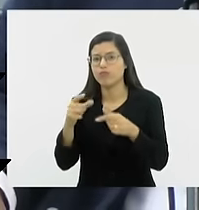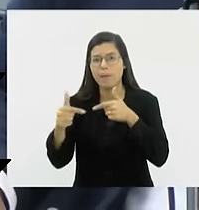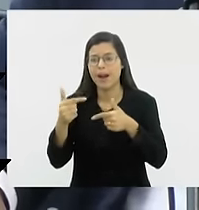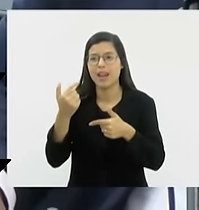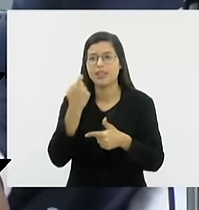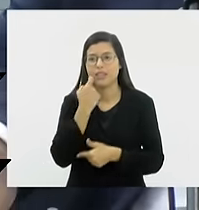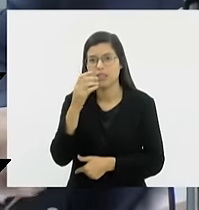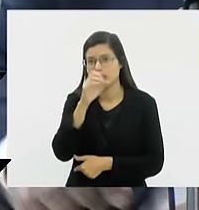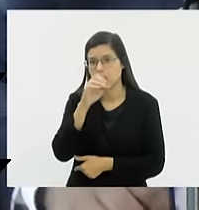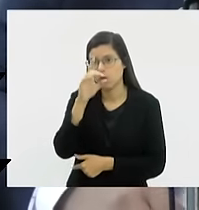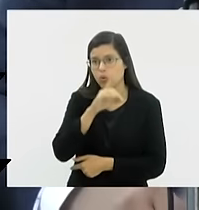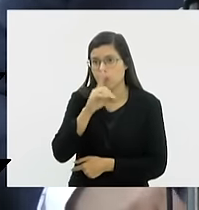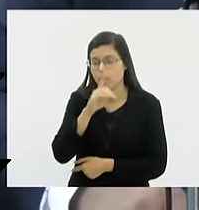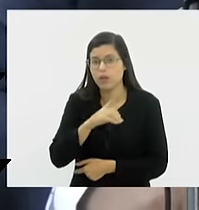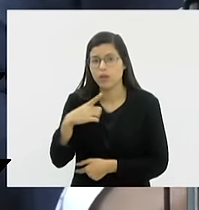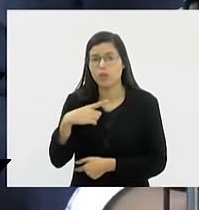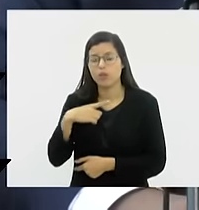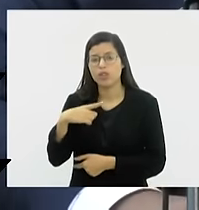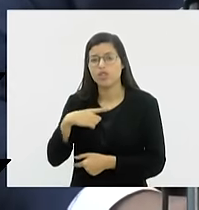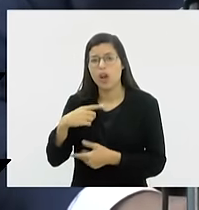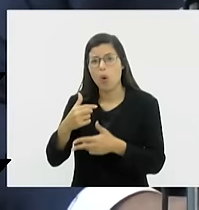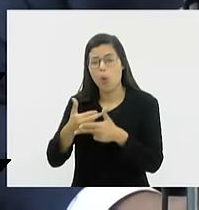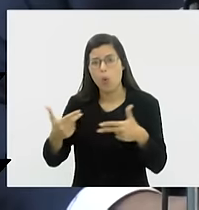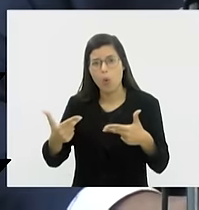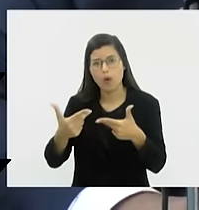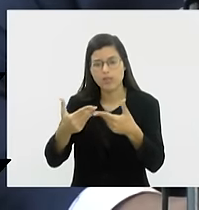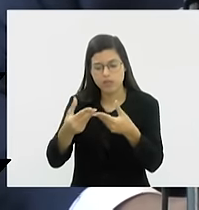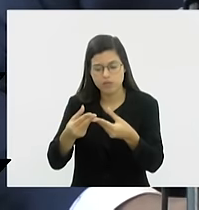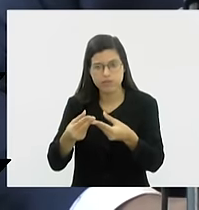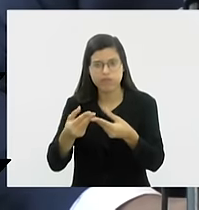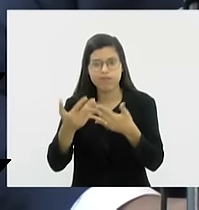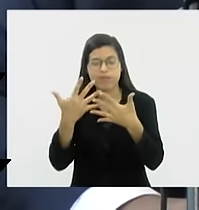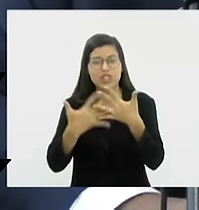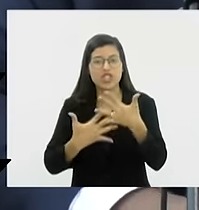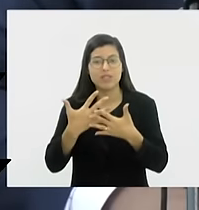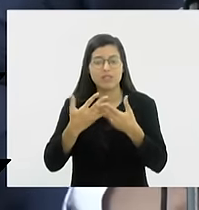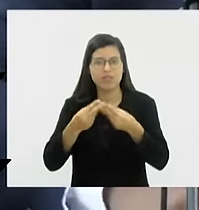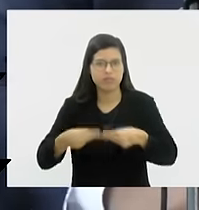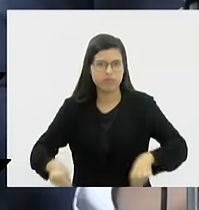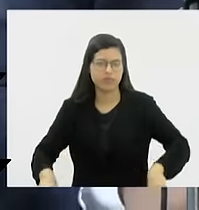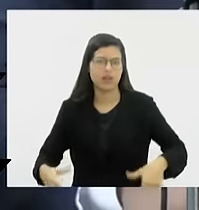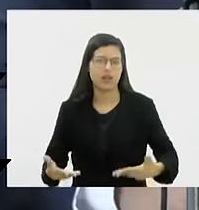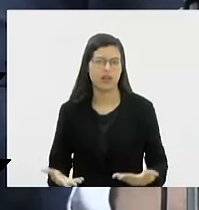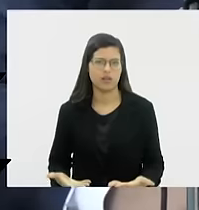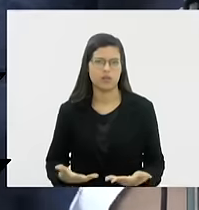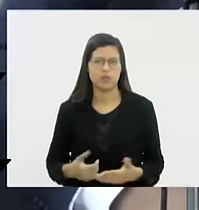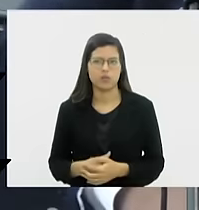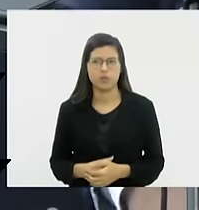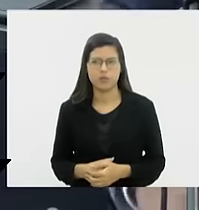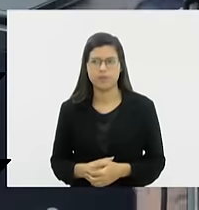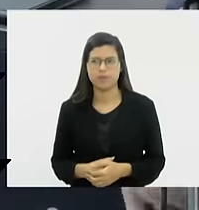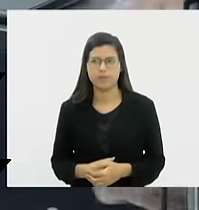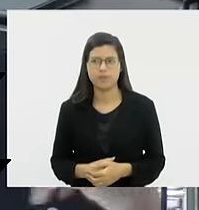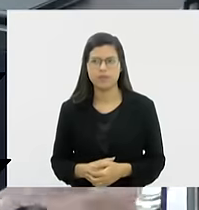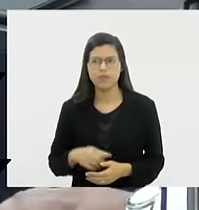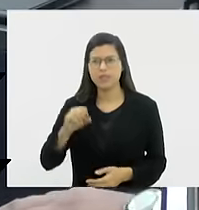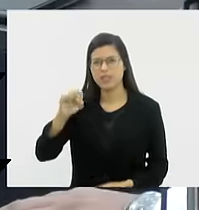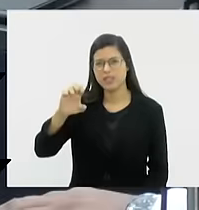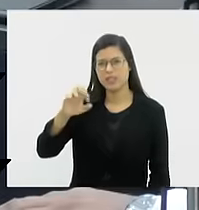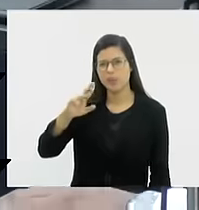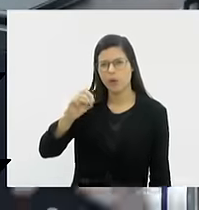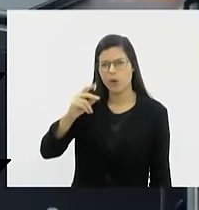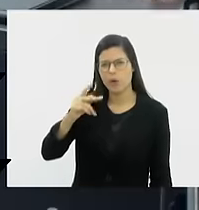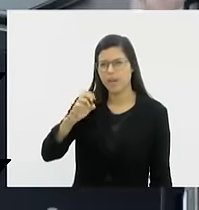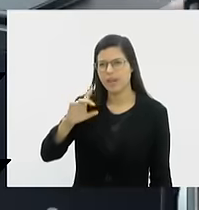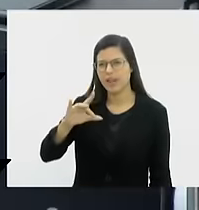cargas perecíveis apodrecendo. Em Seropédica, por exemplo, cilindro, deputado Rodrigo Mourinho, de gás